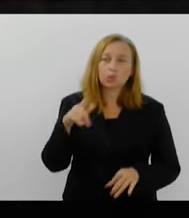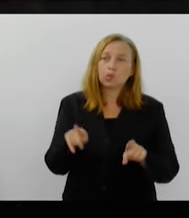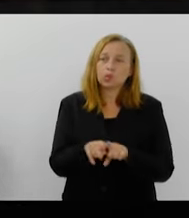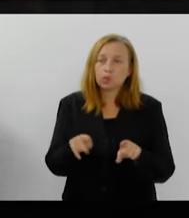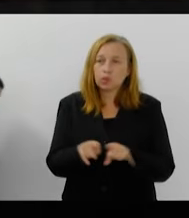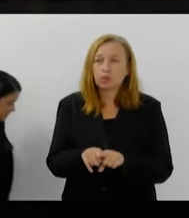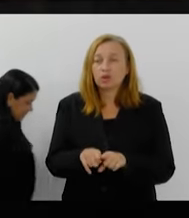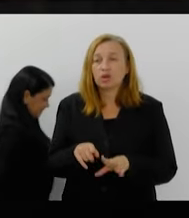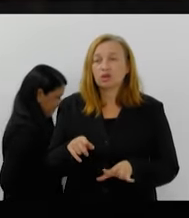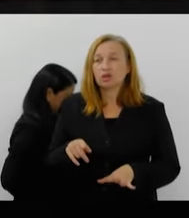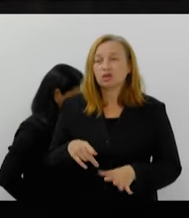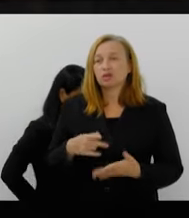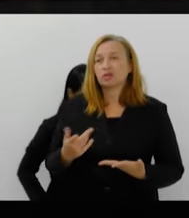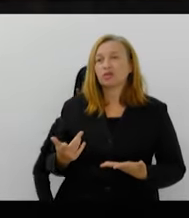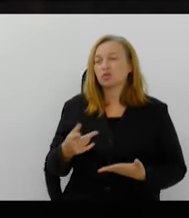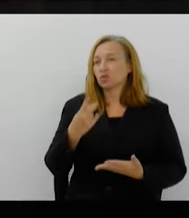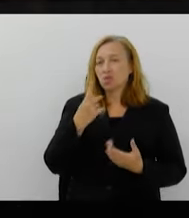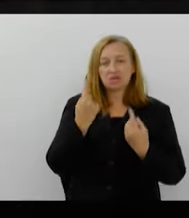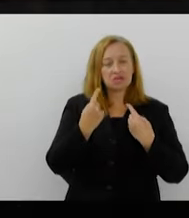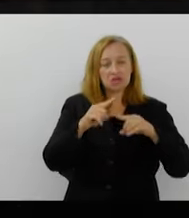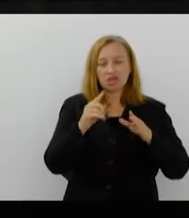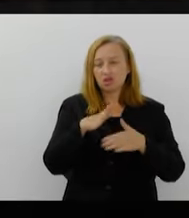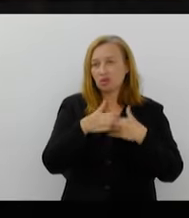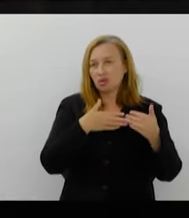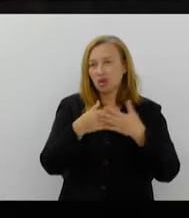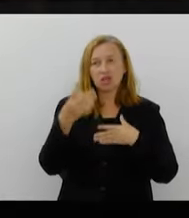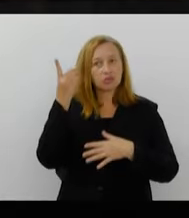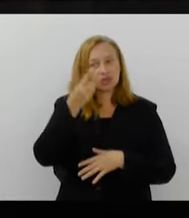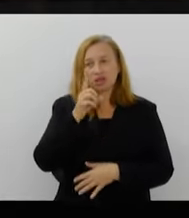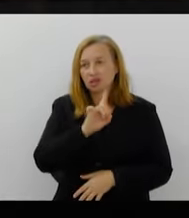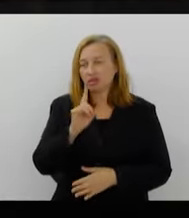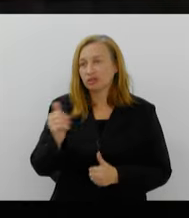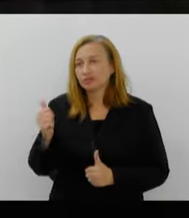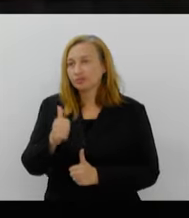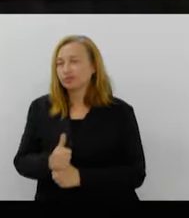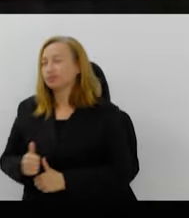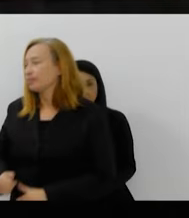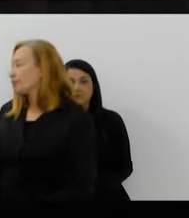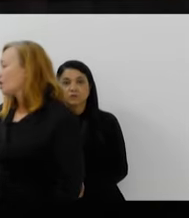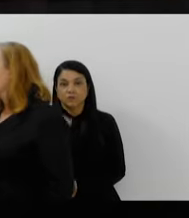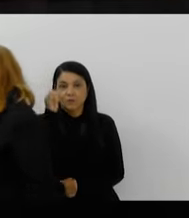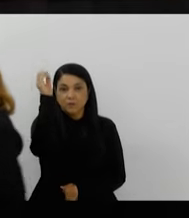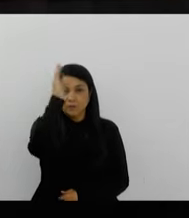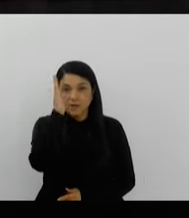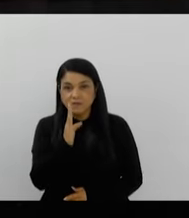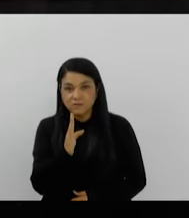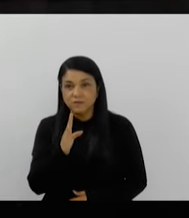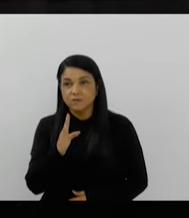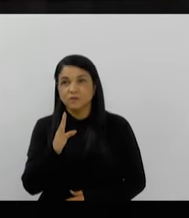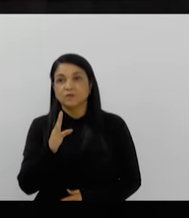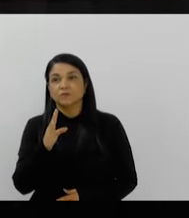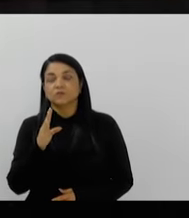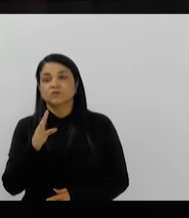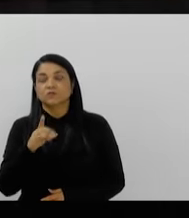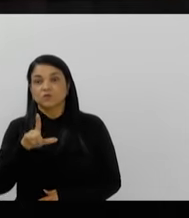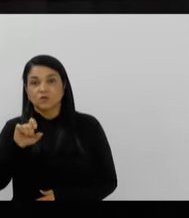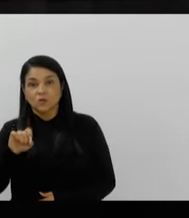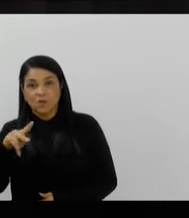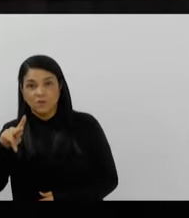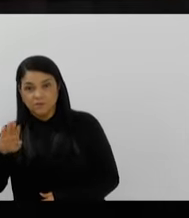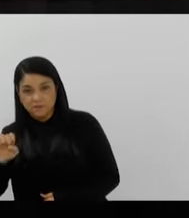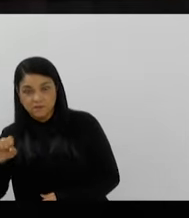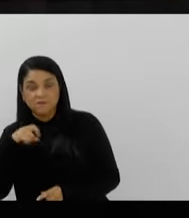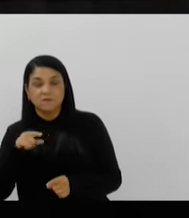aqui fazendo nenhuma crítica a nenhum deputado em especial, é sabido que no Brasil os lobbies influenciam os